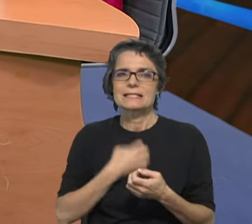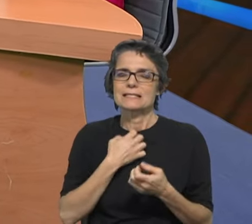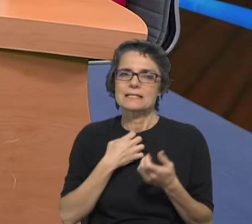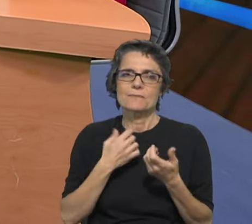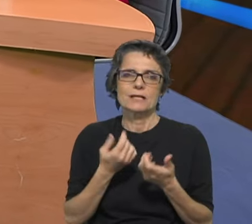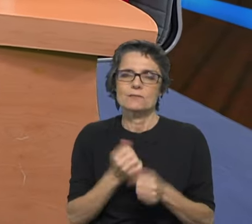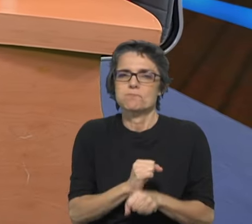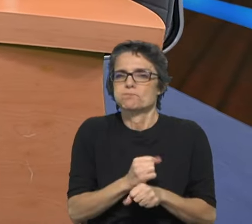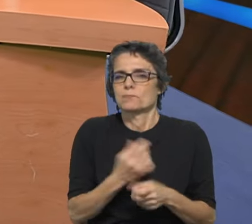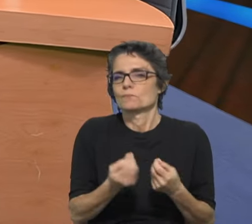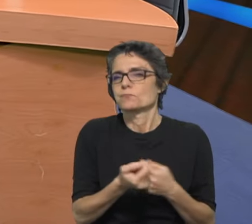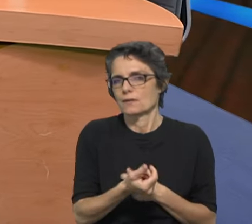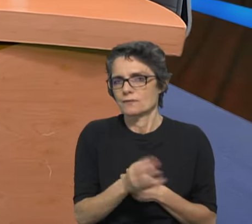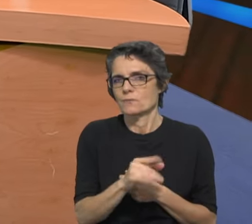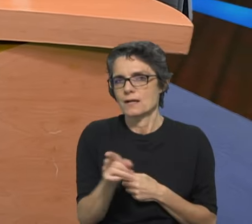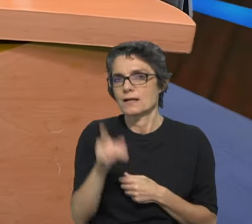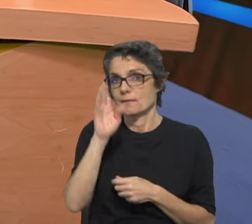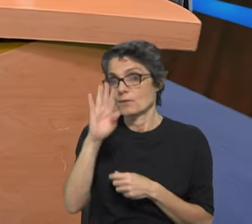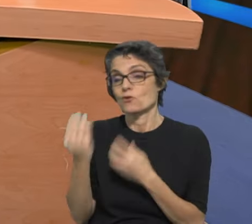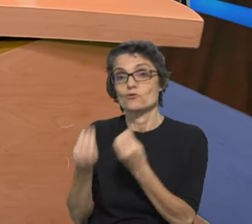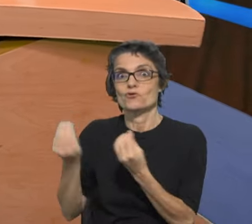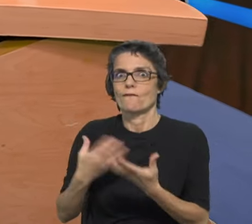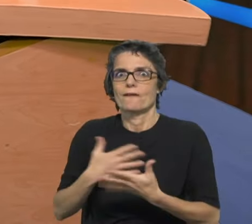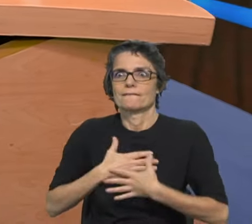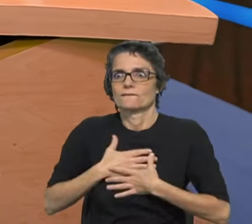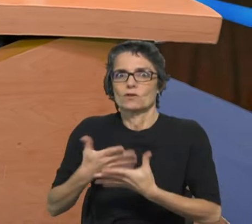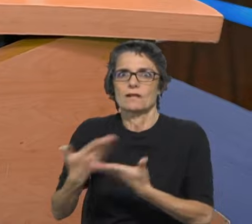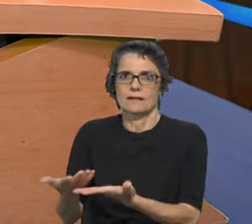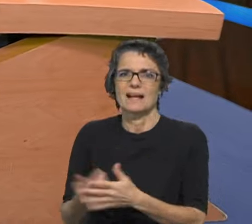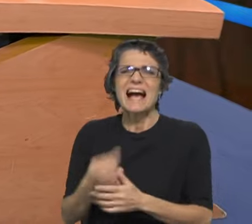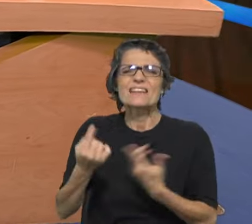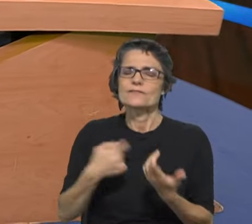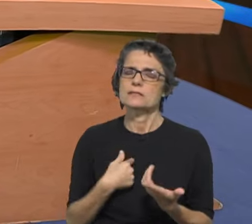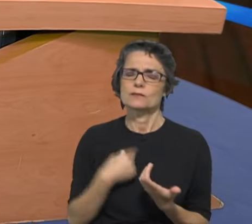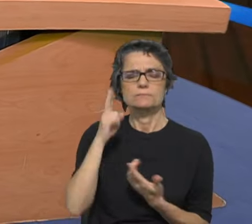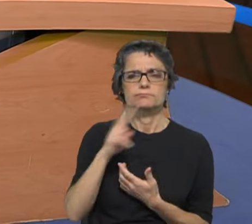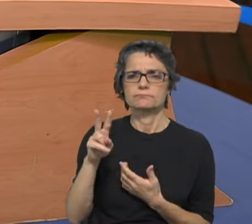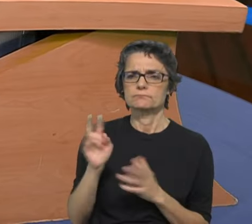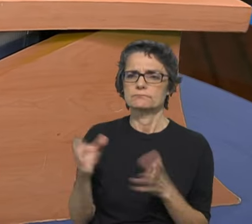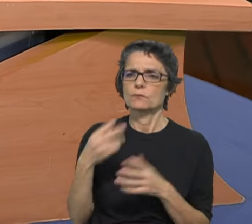por vezes, também vemos, jovens